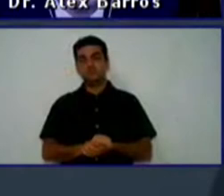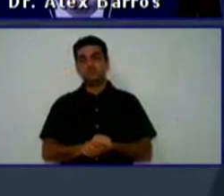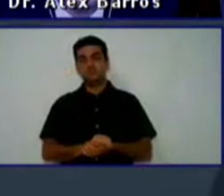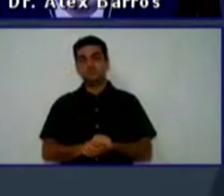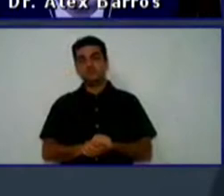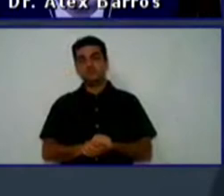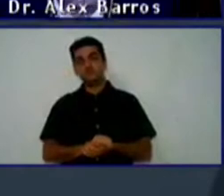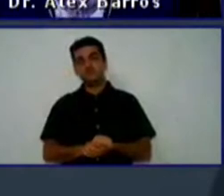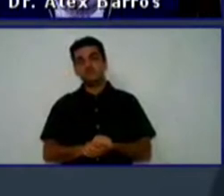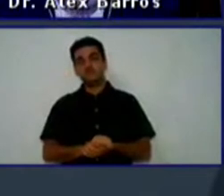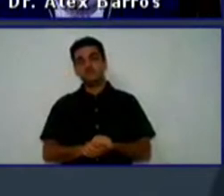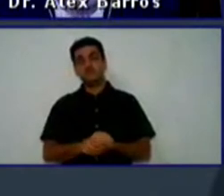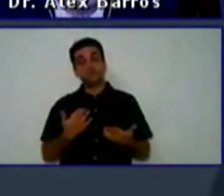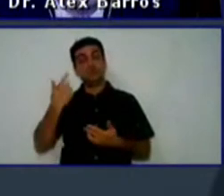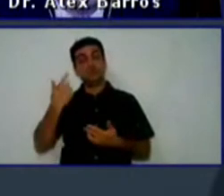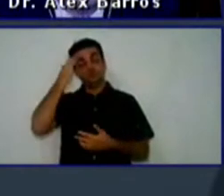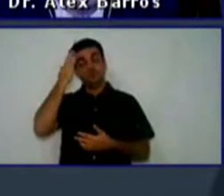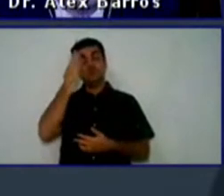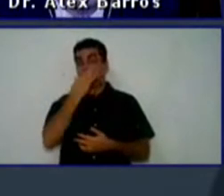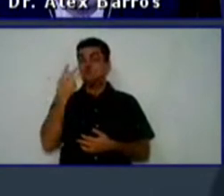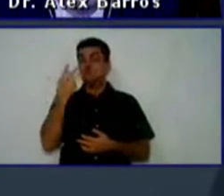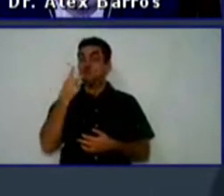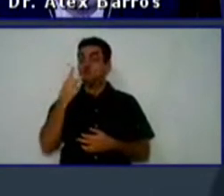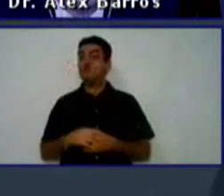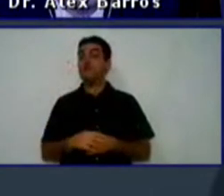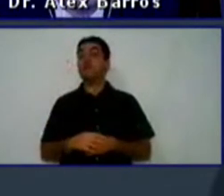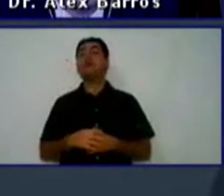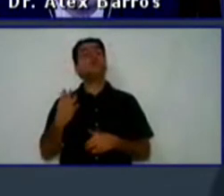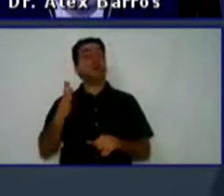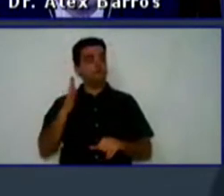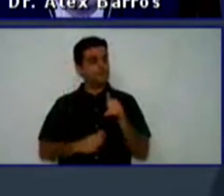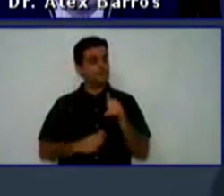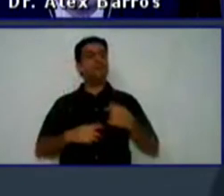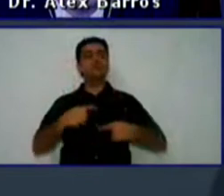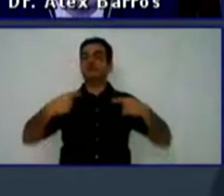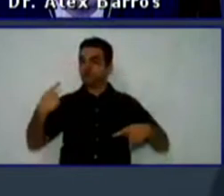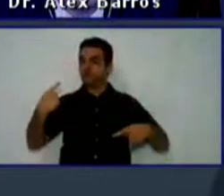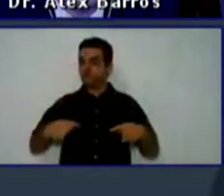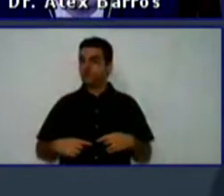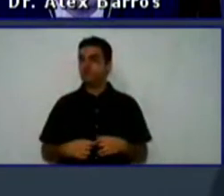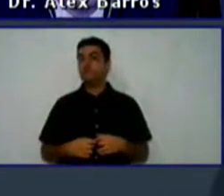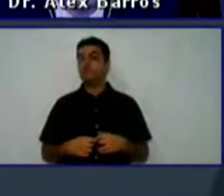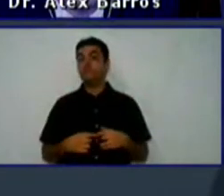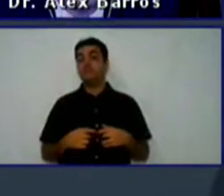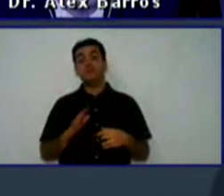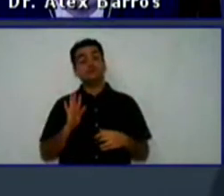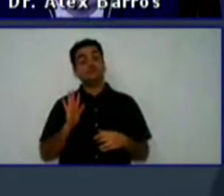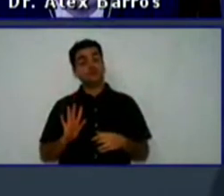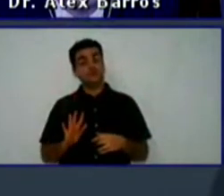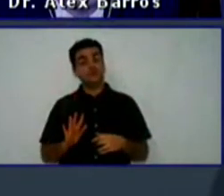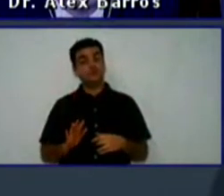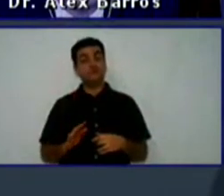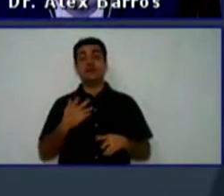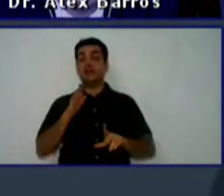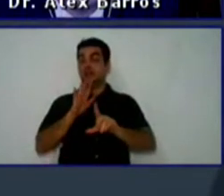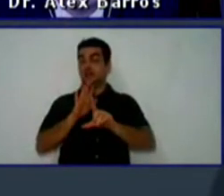essa questão levantada pelo ministro Tarcísio foi a primeira, né, que iniciei. Veja, a